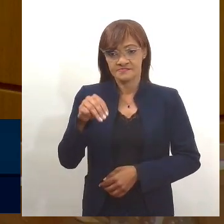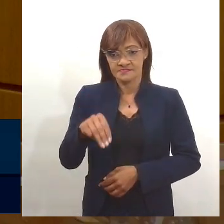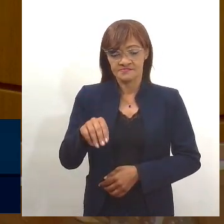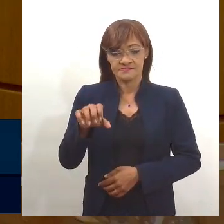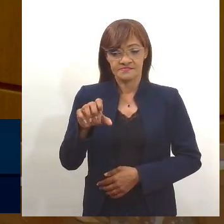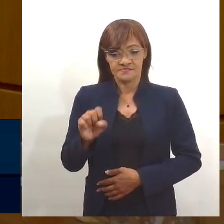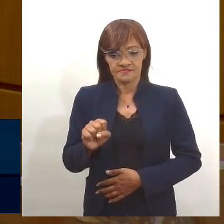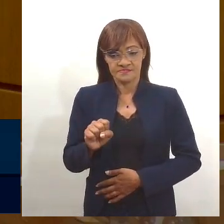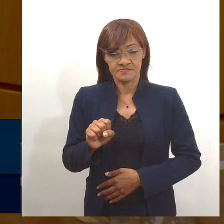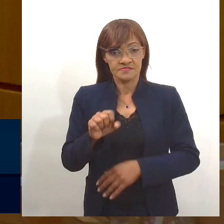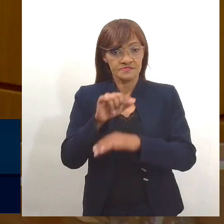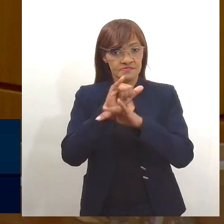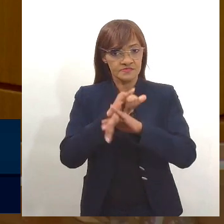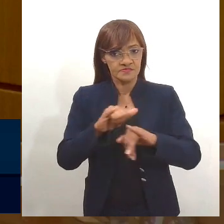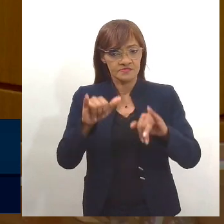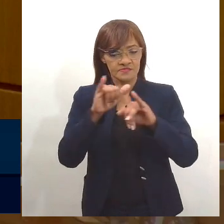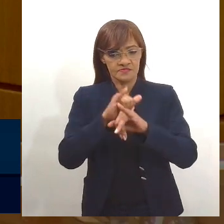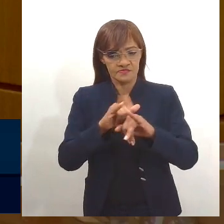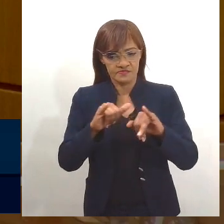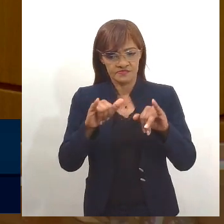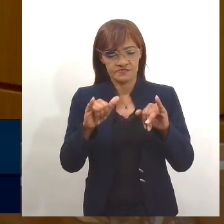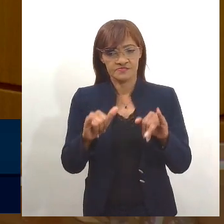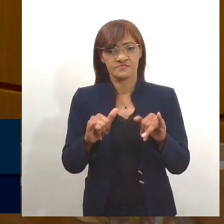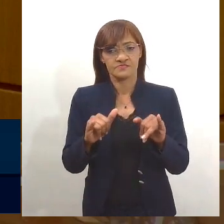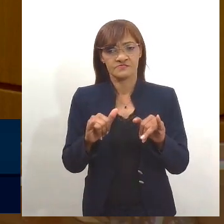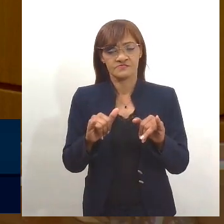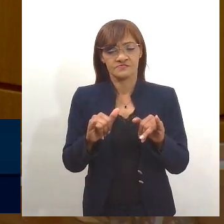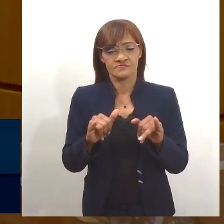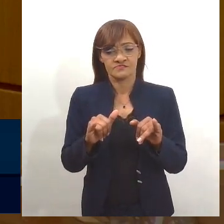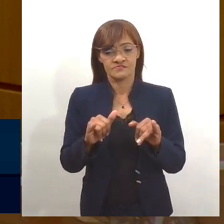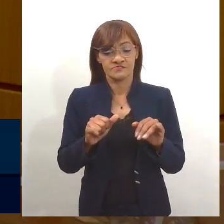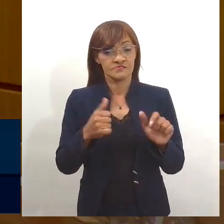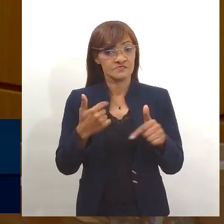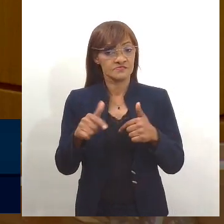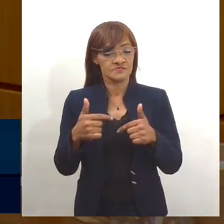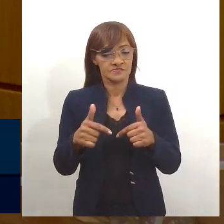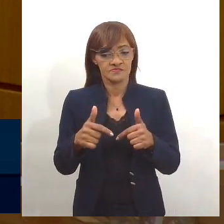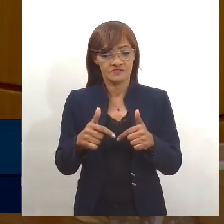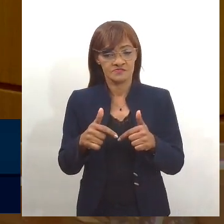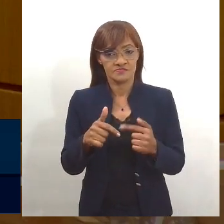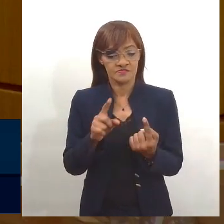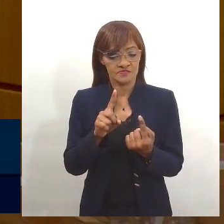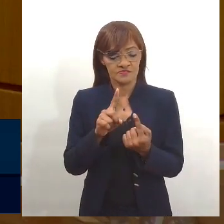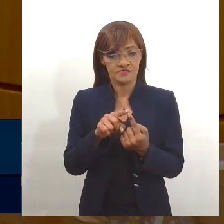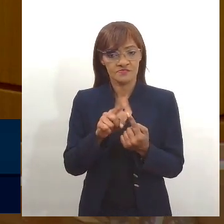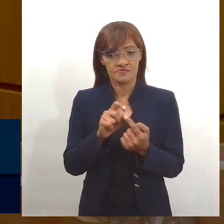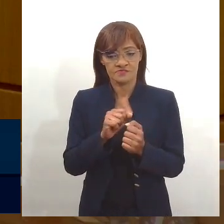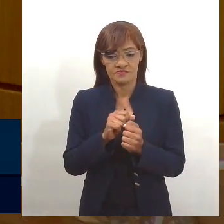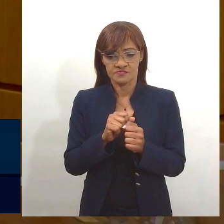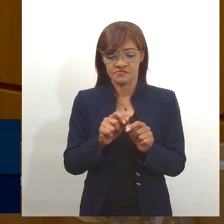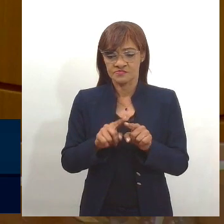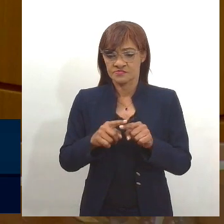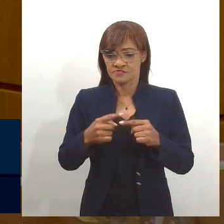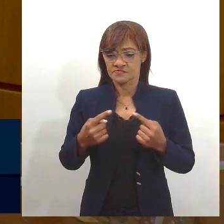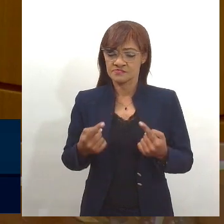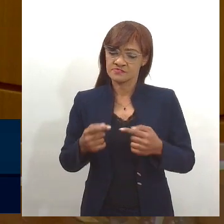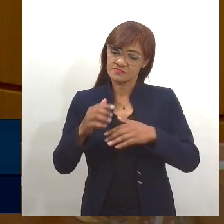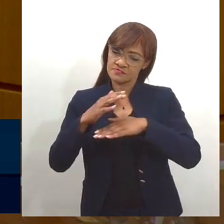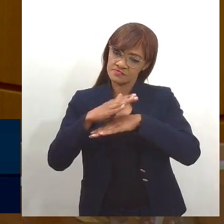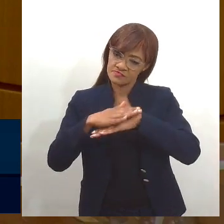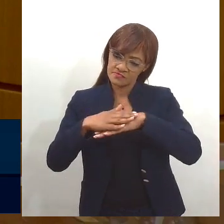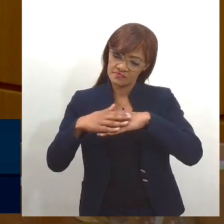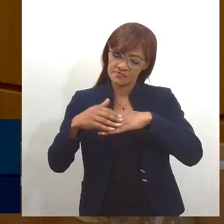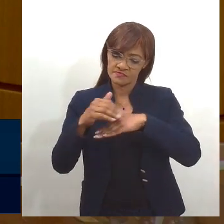muita propriedade, e não só pela qualidade do produto, mas com o carinho como ele coloca a nossa marca